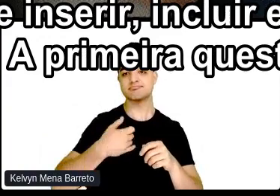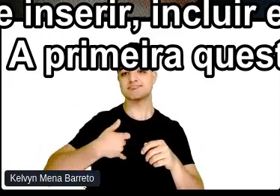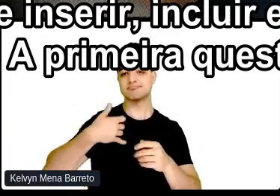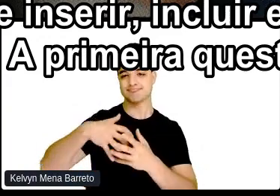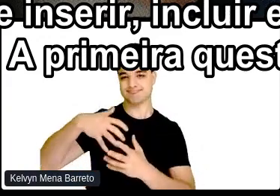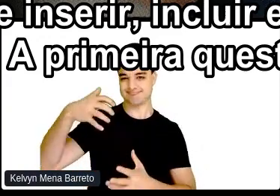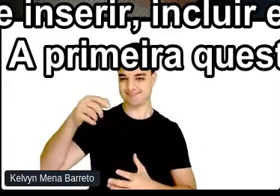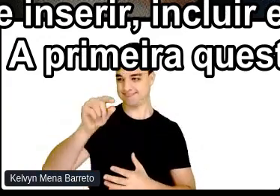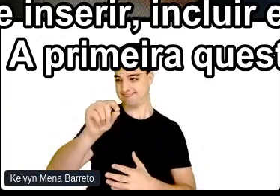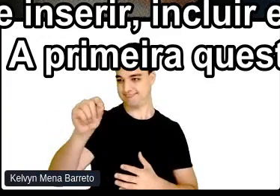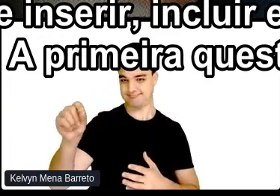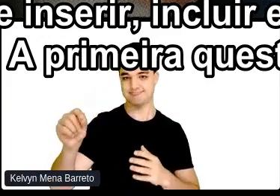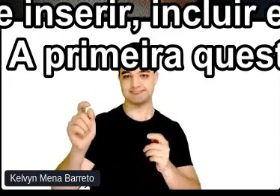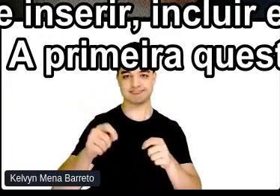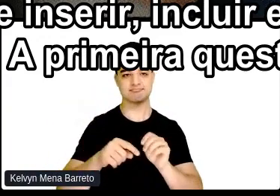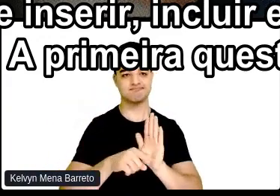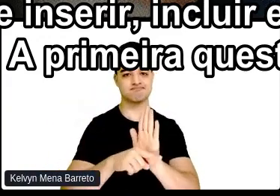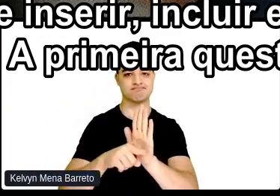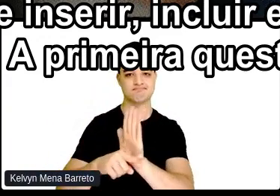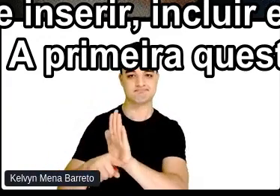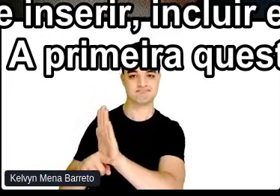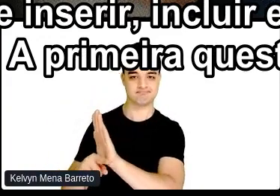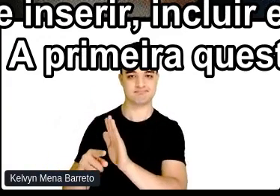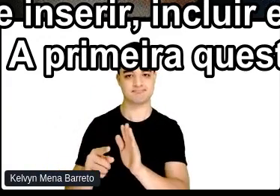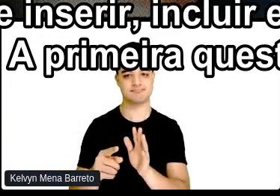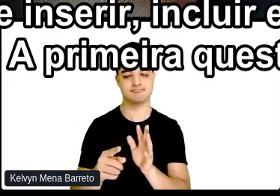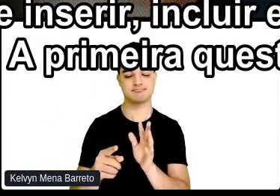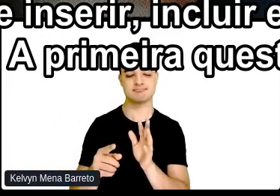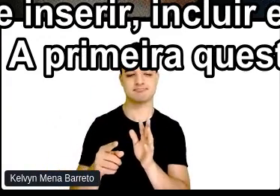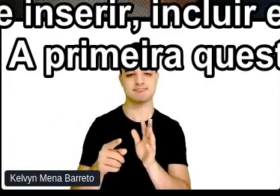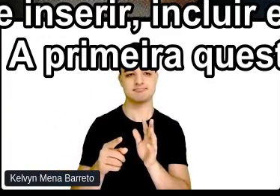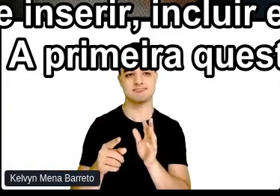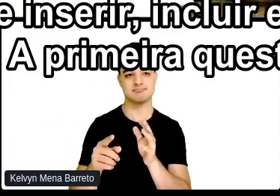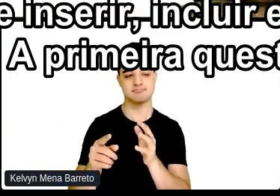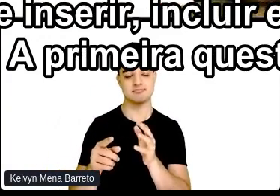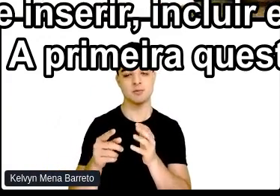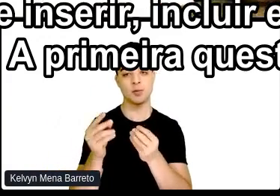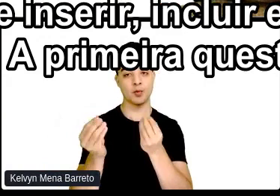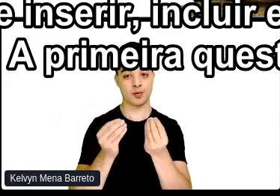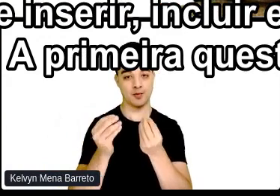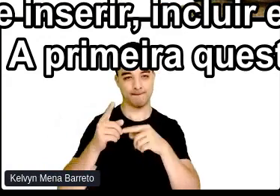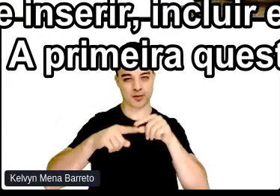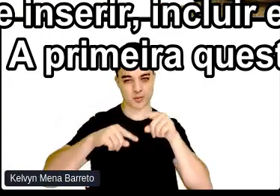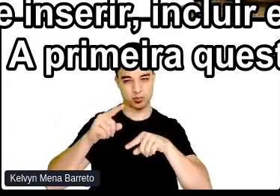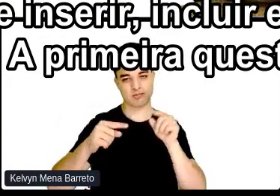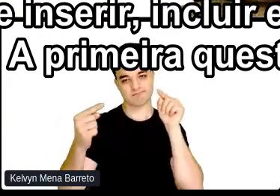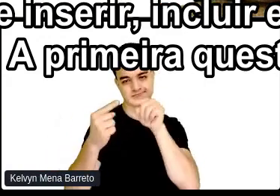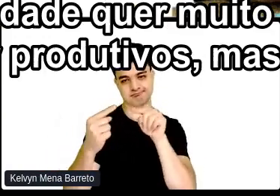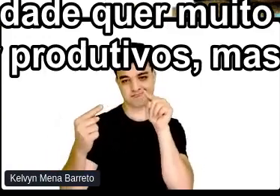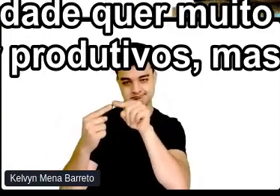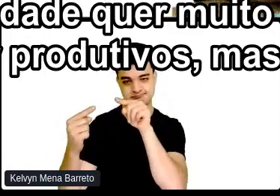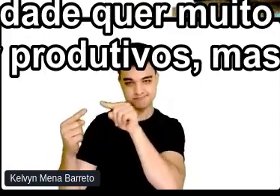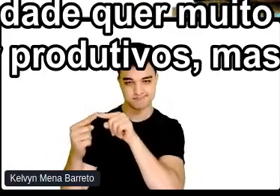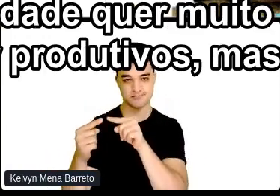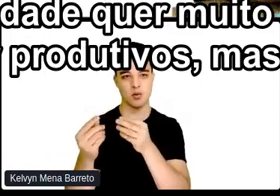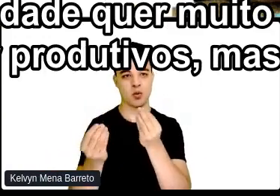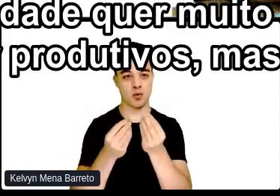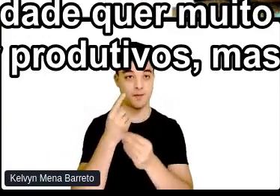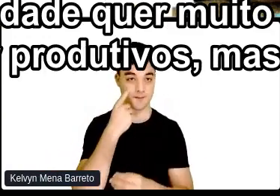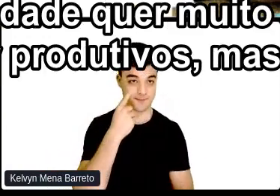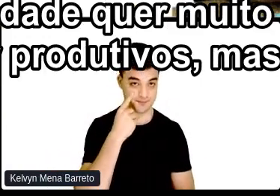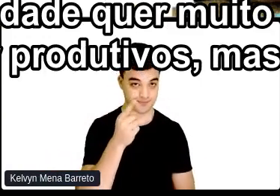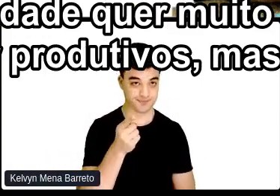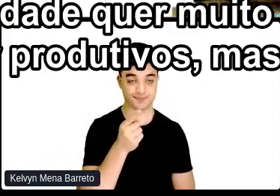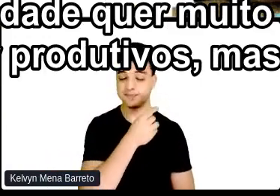tanto quantitativas quanto qualitativas para entender as principais dores do público na terceira idade que usa o seu produto. Porque